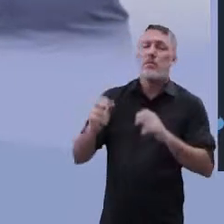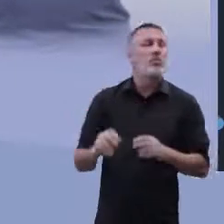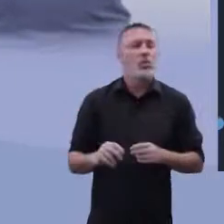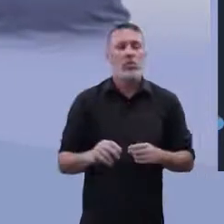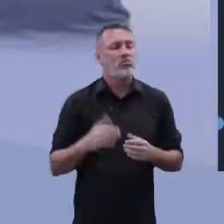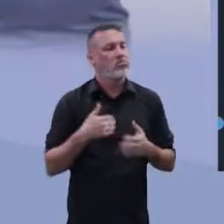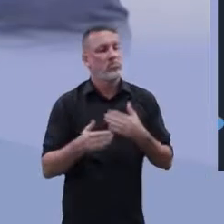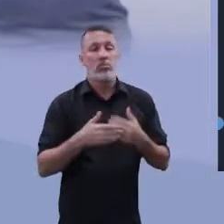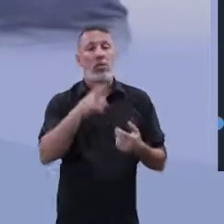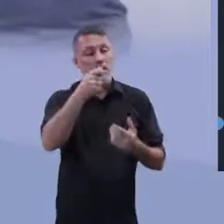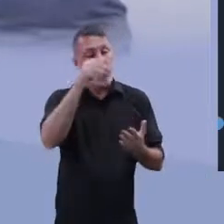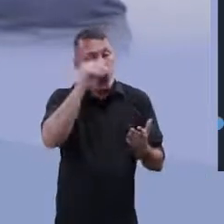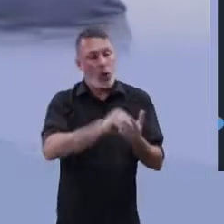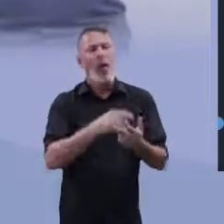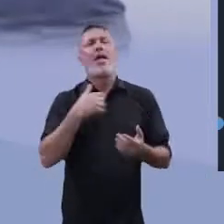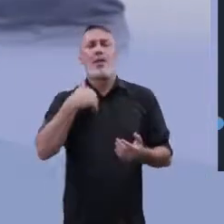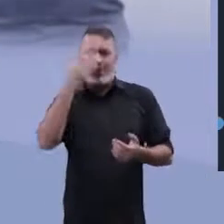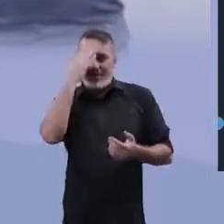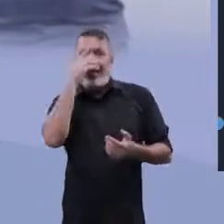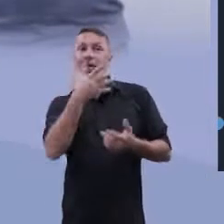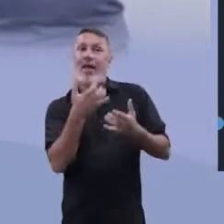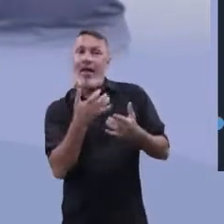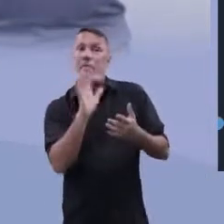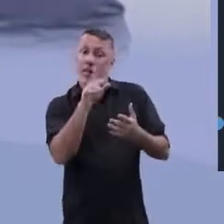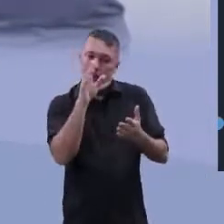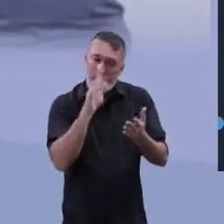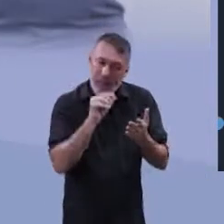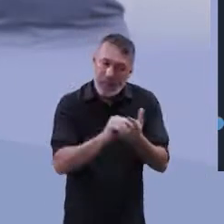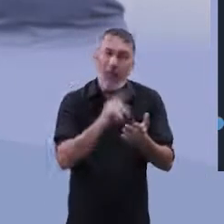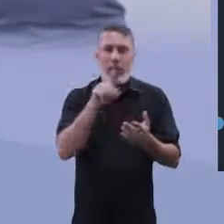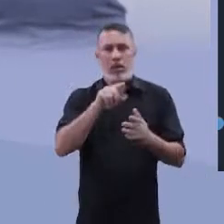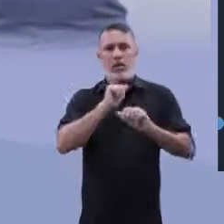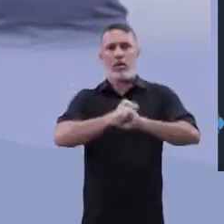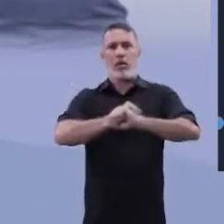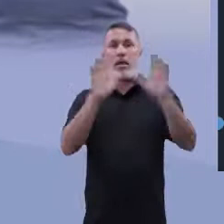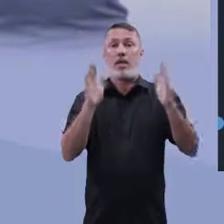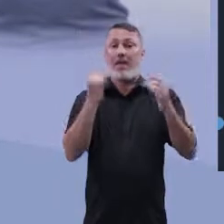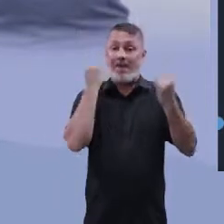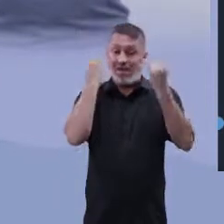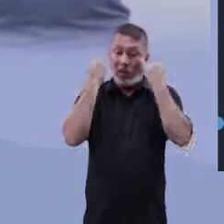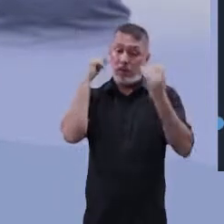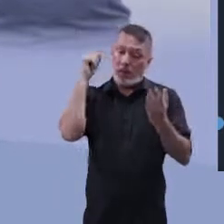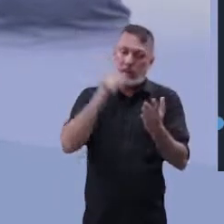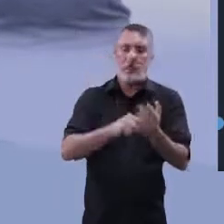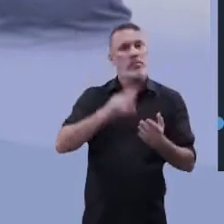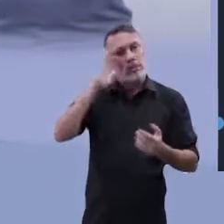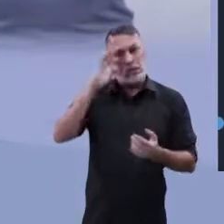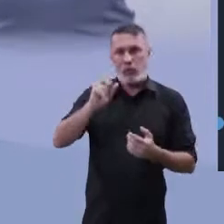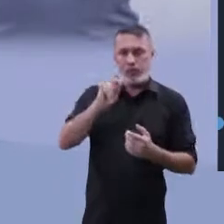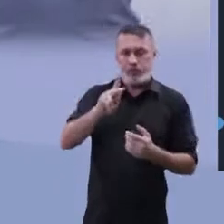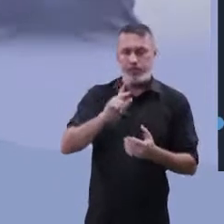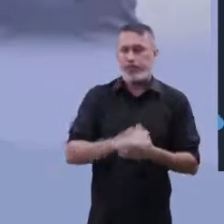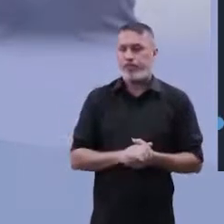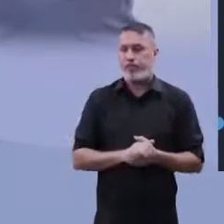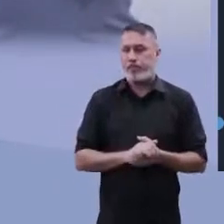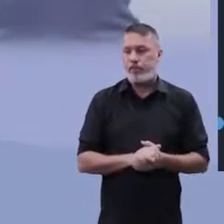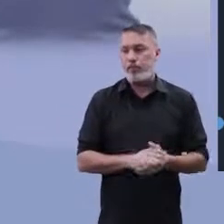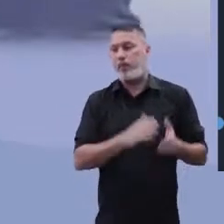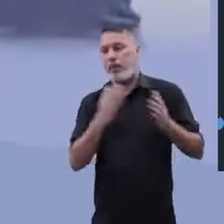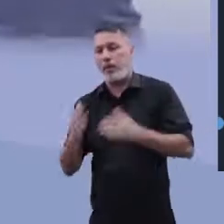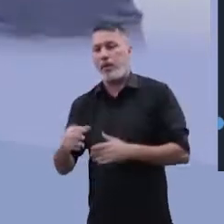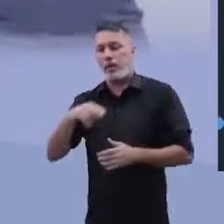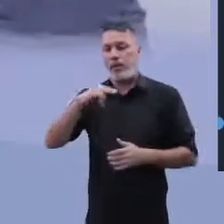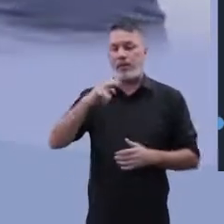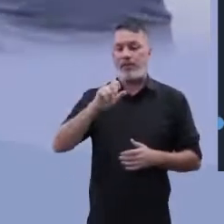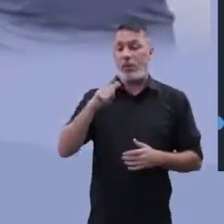Não importa. Eu quero o que você escreveu no texto. A informação é simplesmente esta. Ok? E o